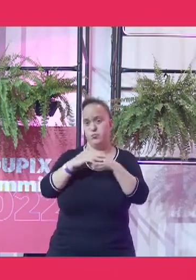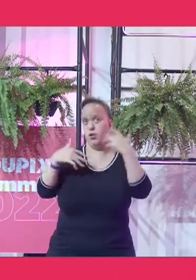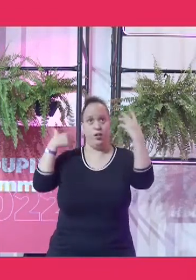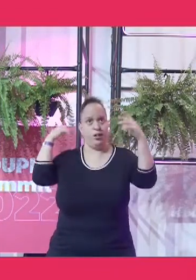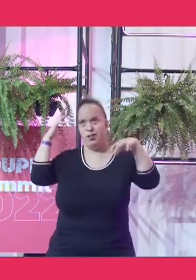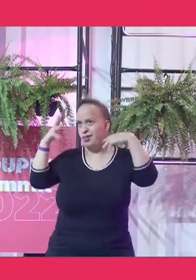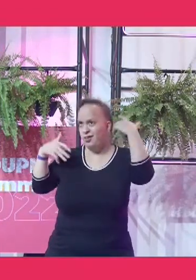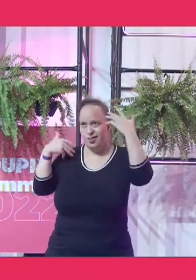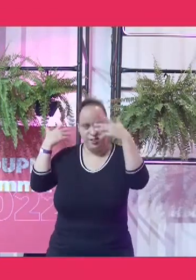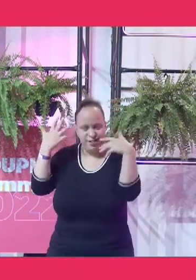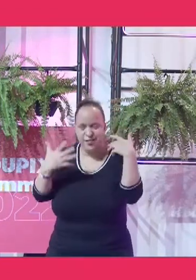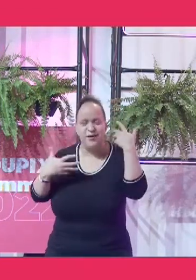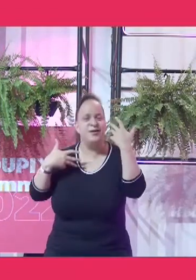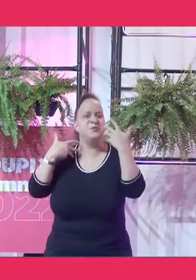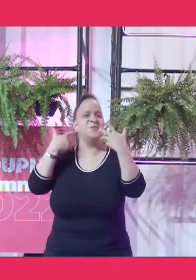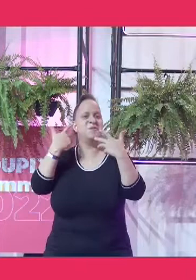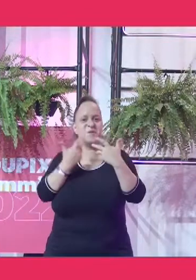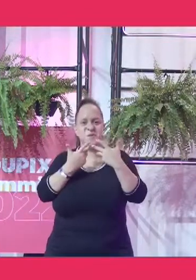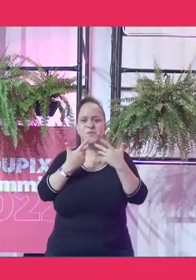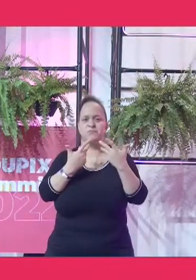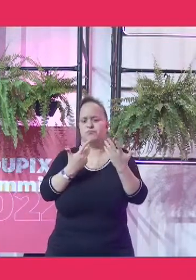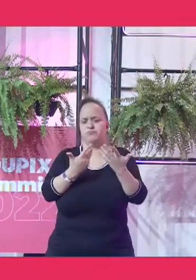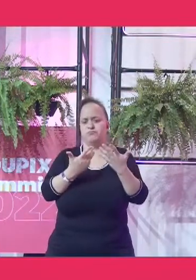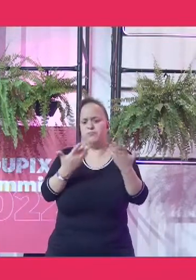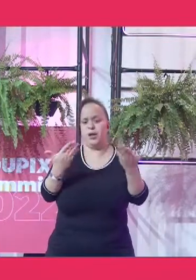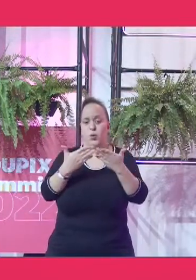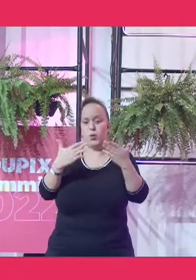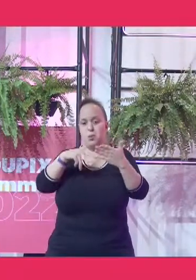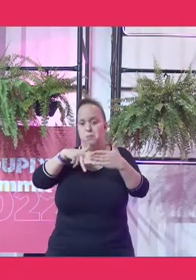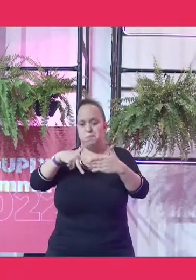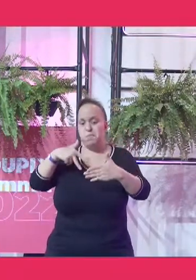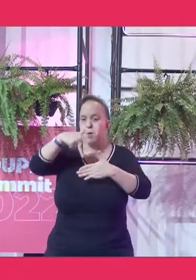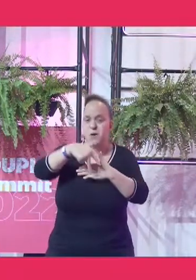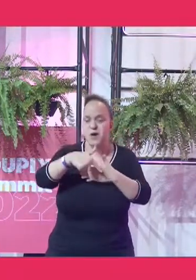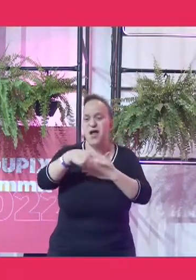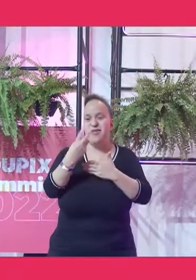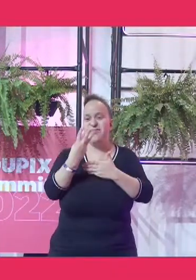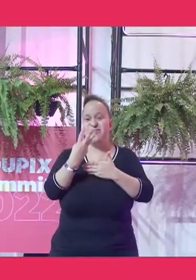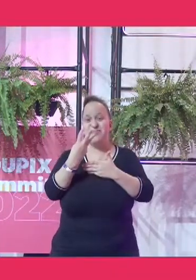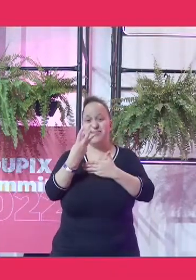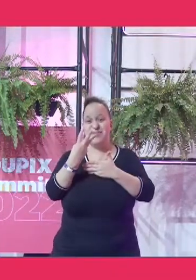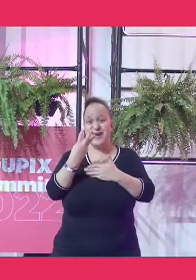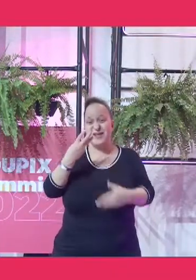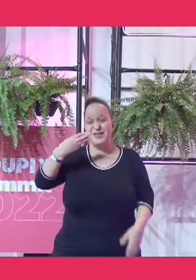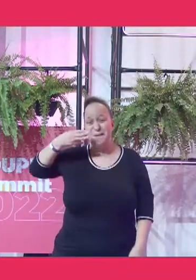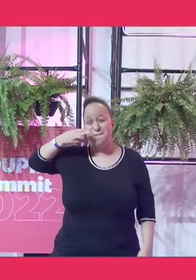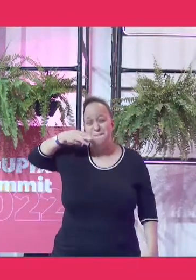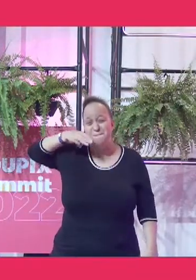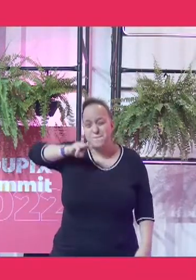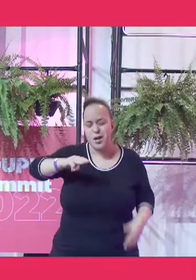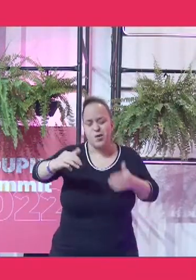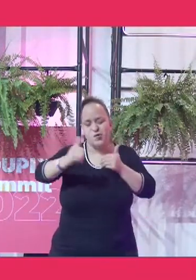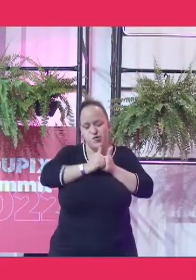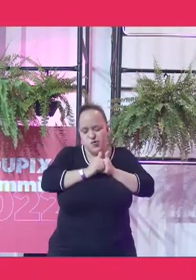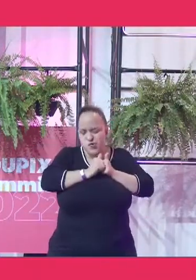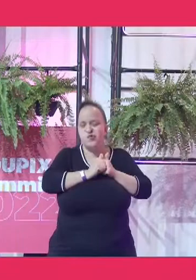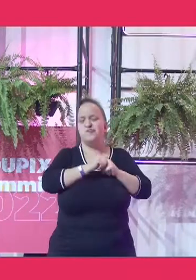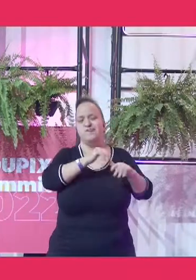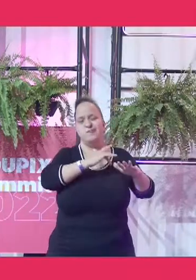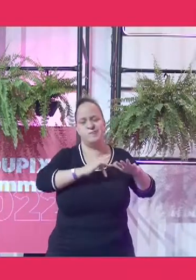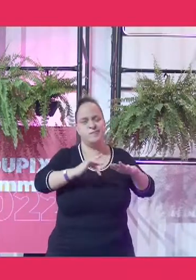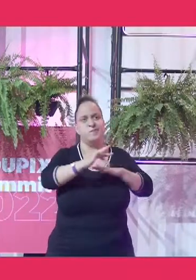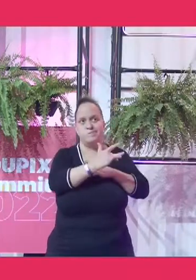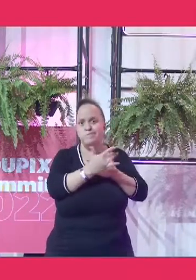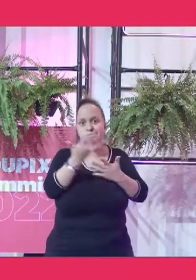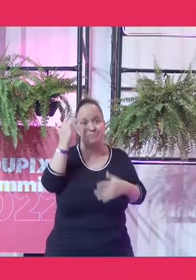né? Pirei, que eu falei assim, do nada, agora, quase 3 milhões de pessoas estão me acompanhando nas redes sociais.